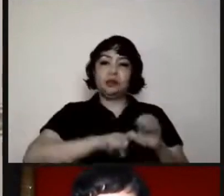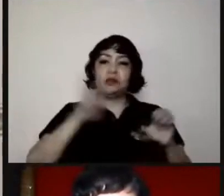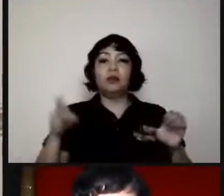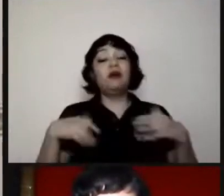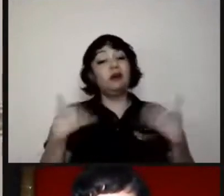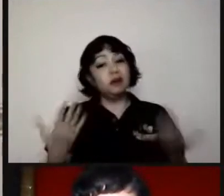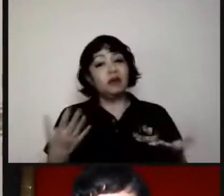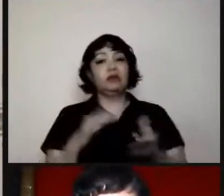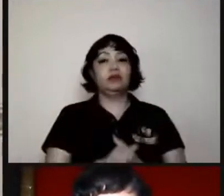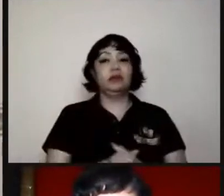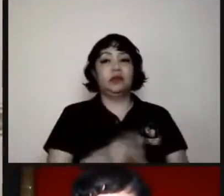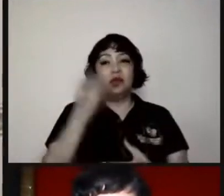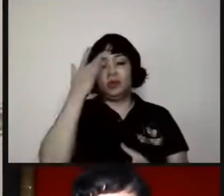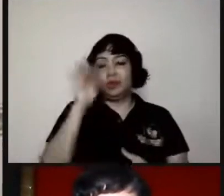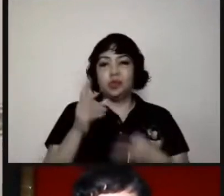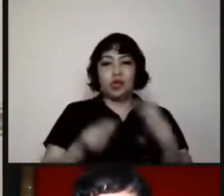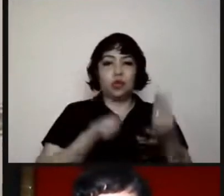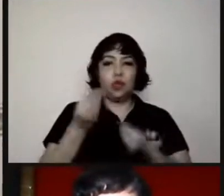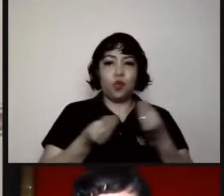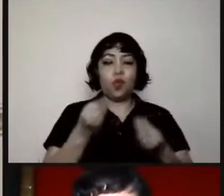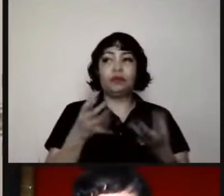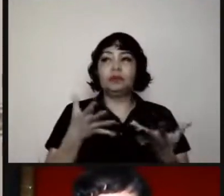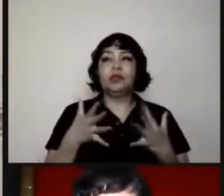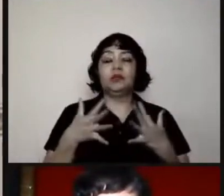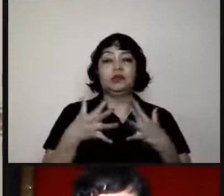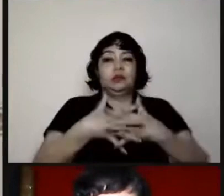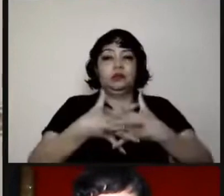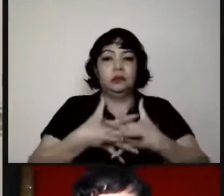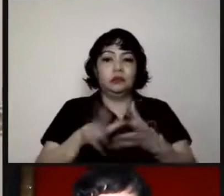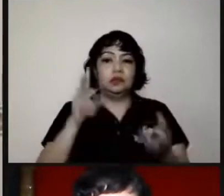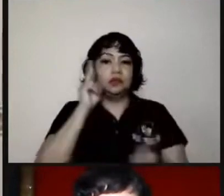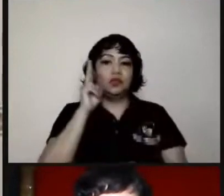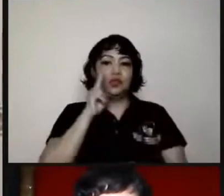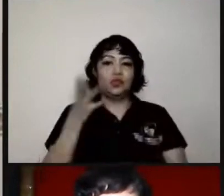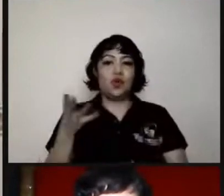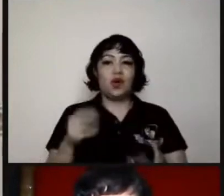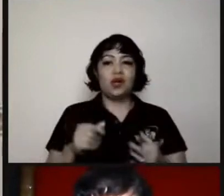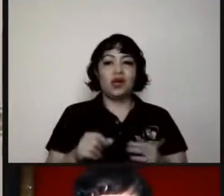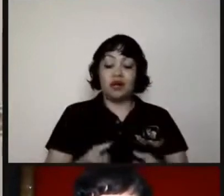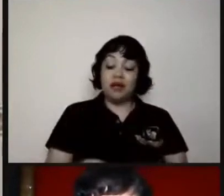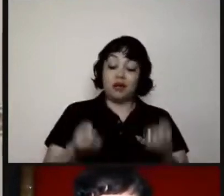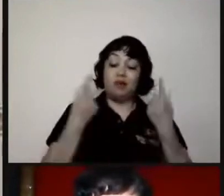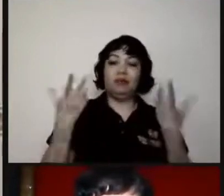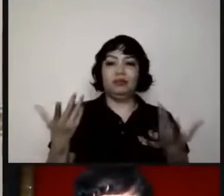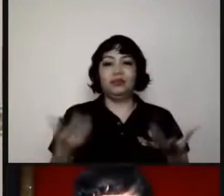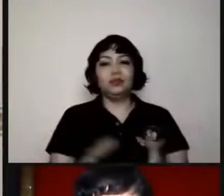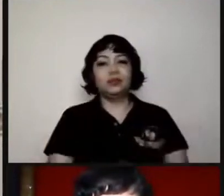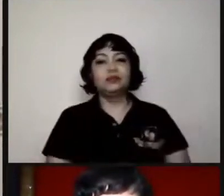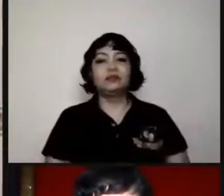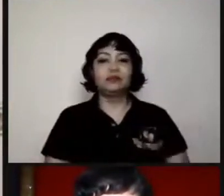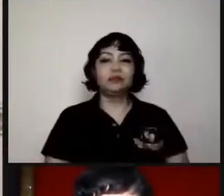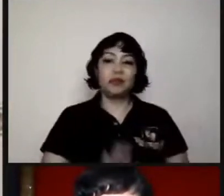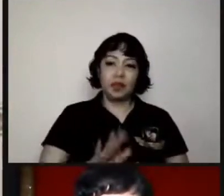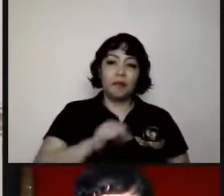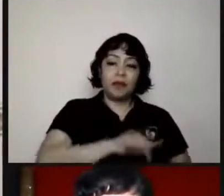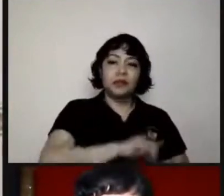enfim, eu nem sei das complexidades ali da história do momento, mas a independência ela